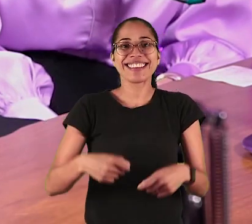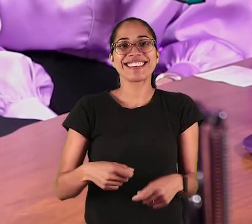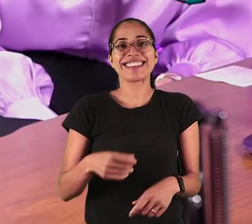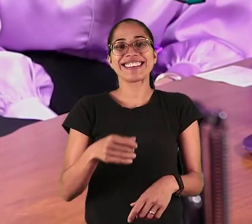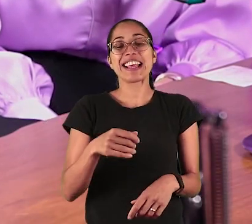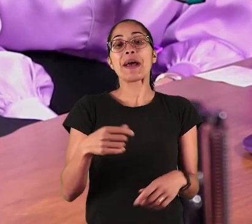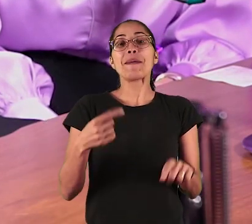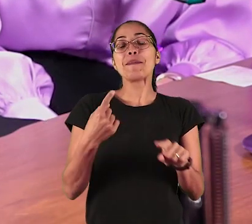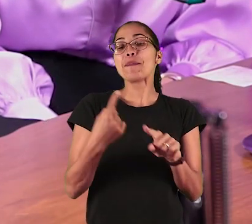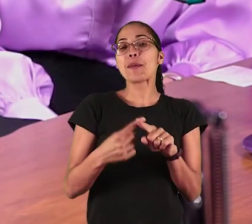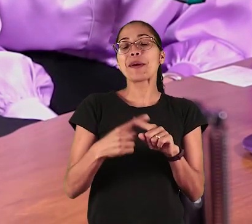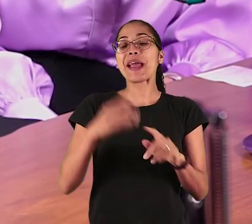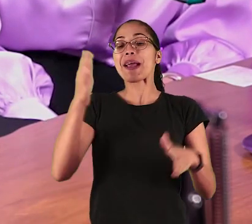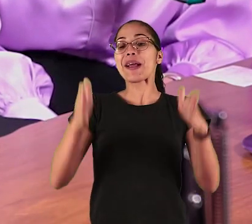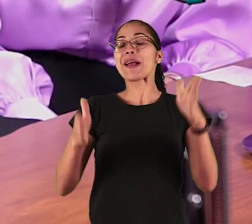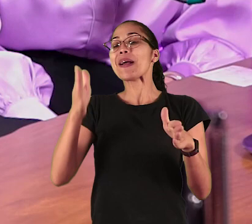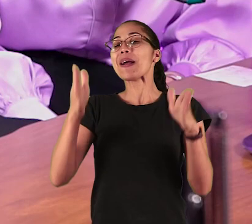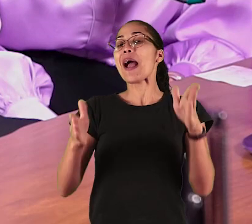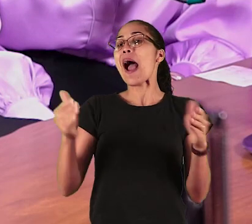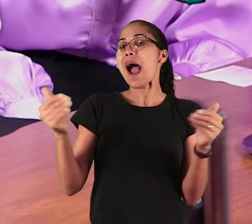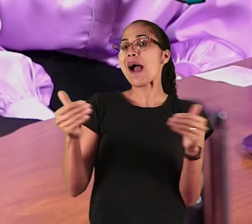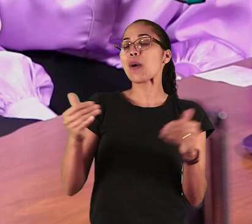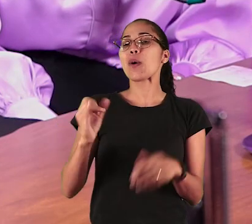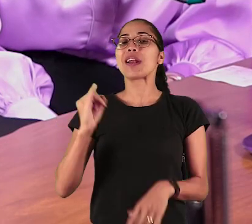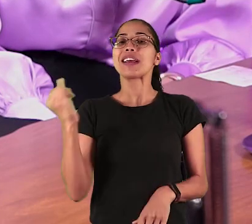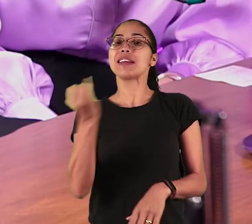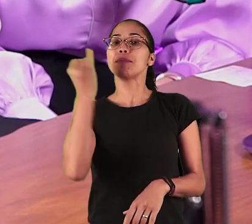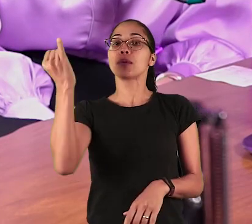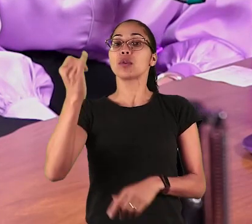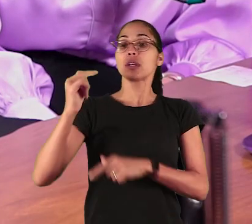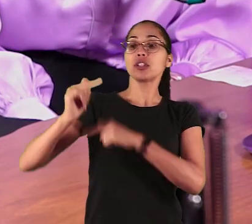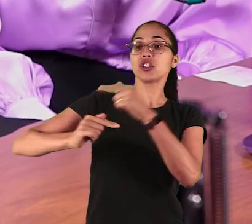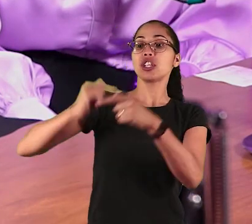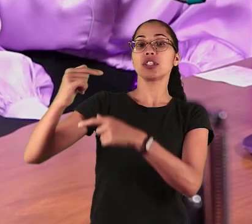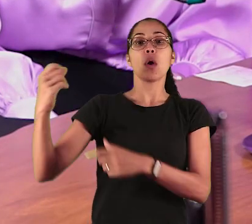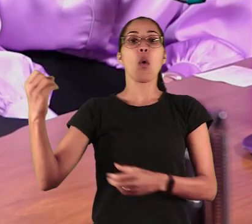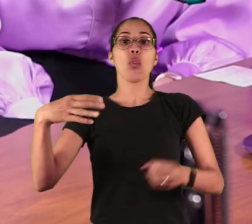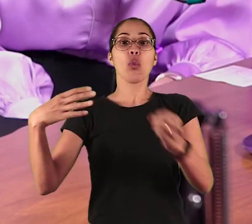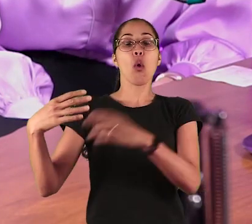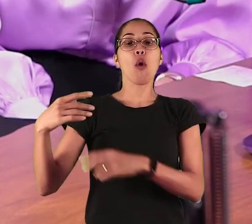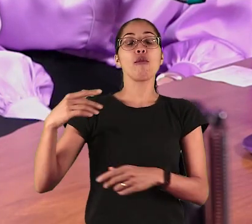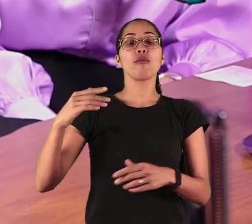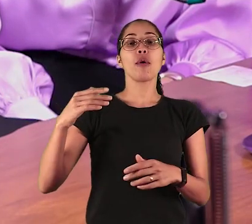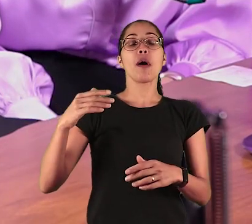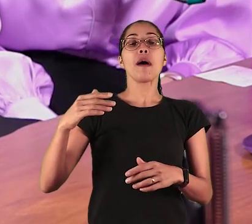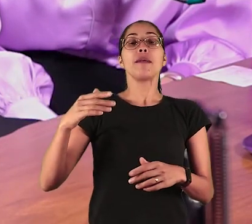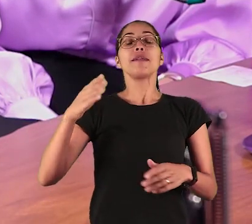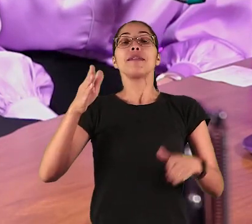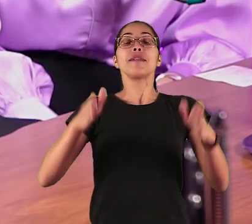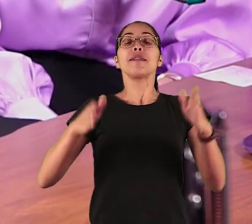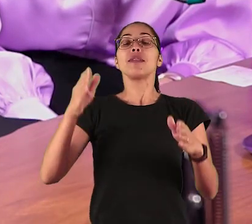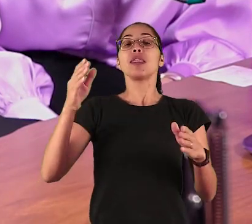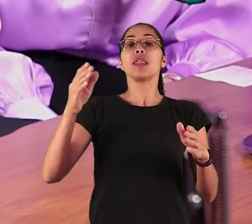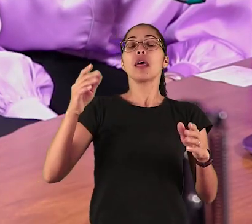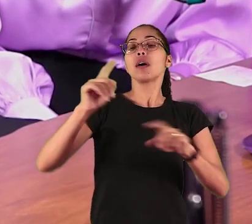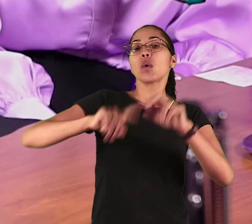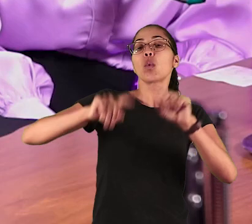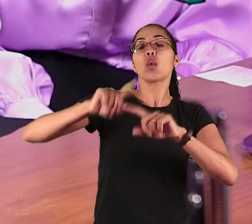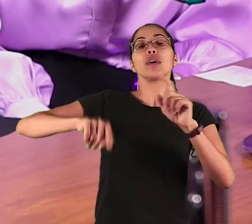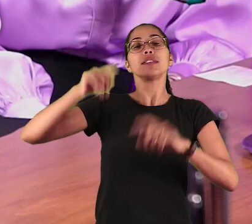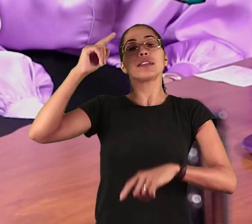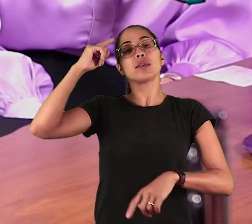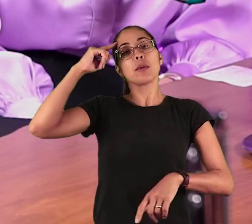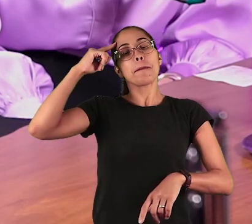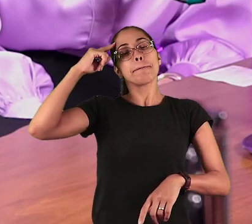agora a gente está no momento agora muito importante de novas gerações novos modelos de pensar e aí a gente tem